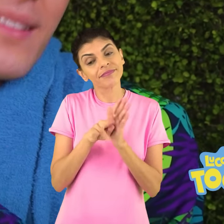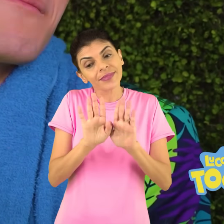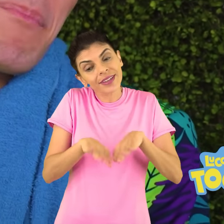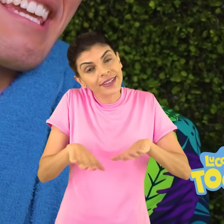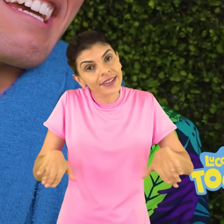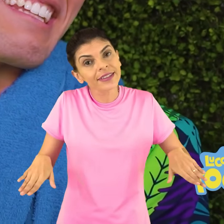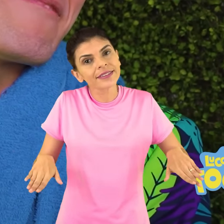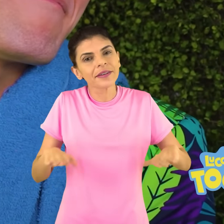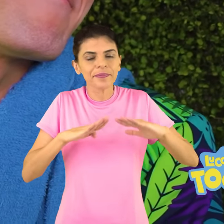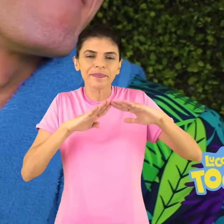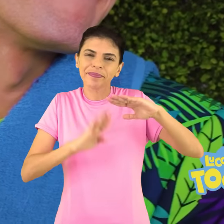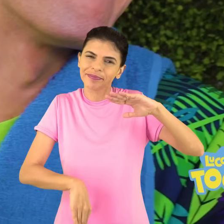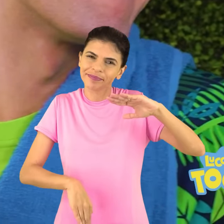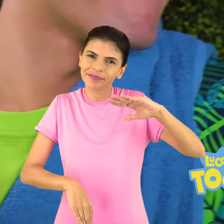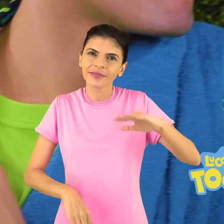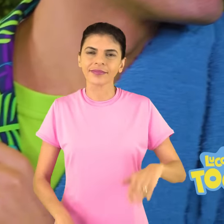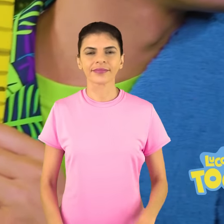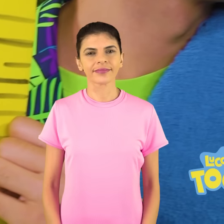de criança Pequena